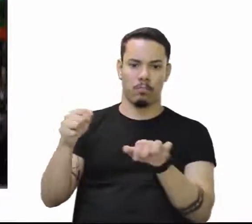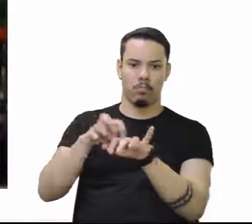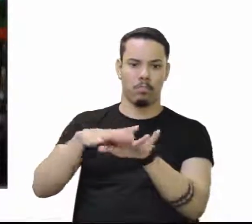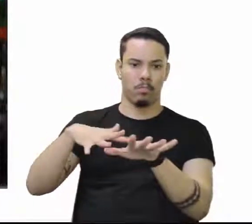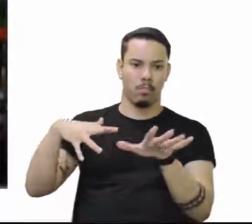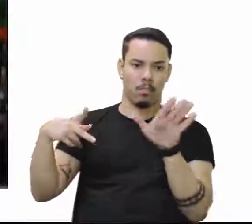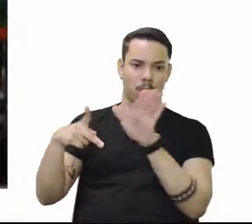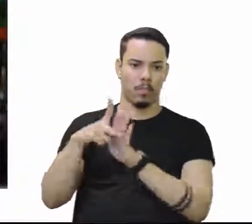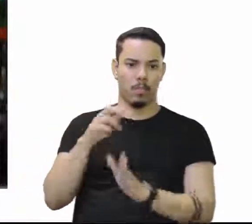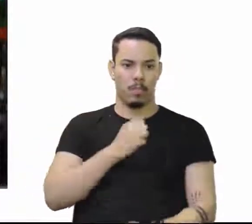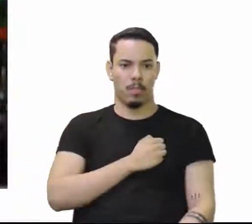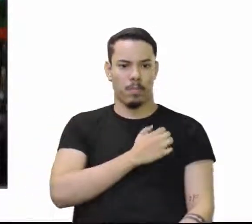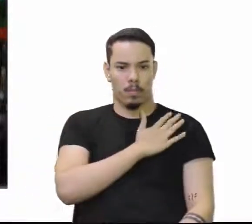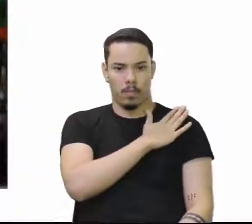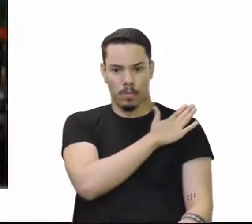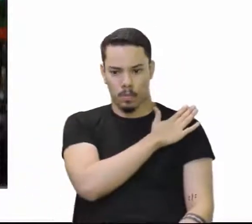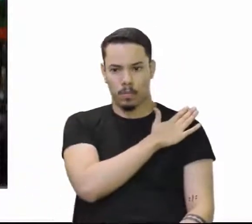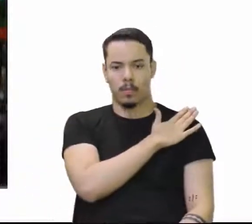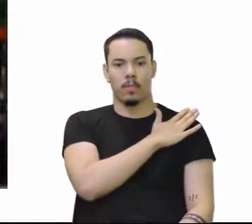militar